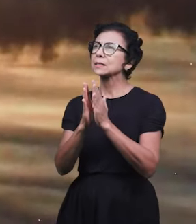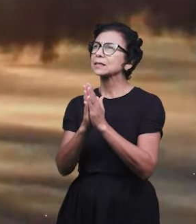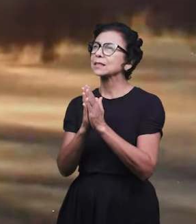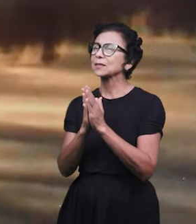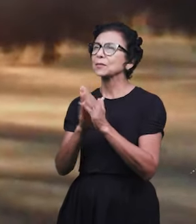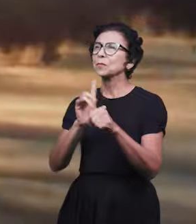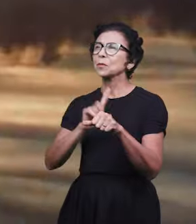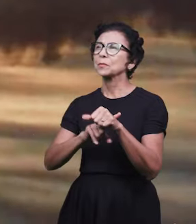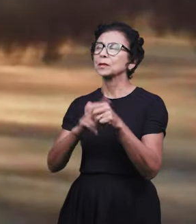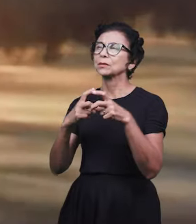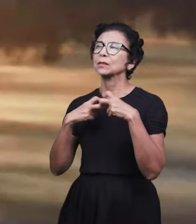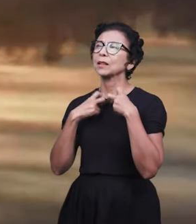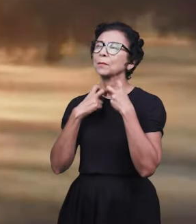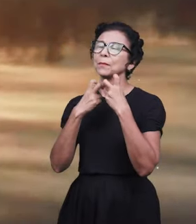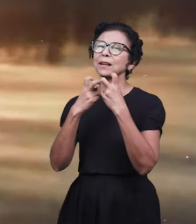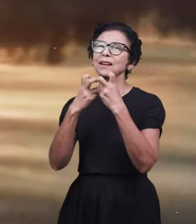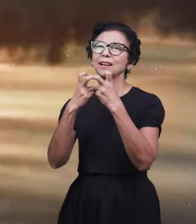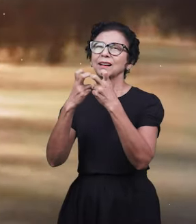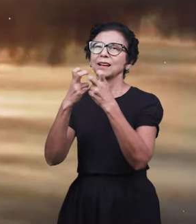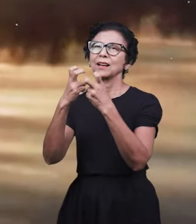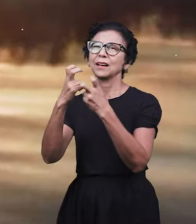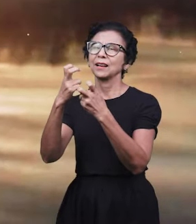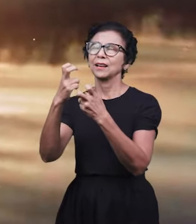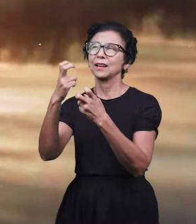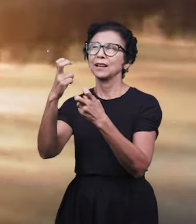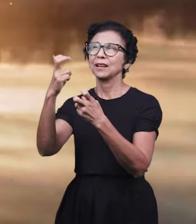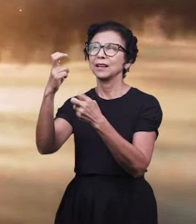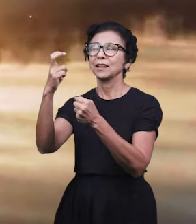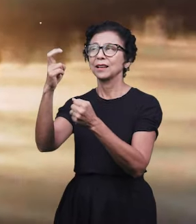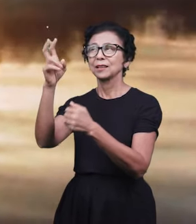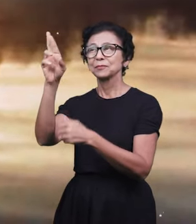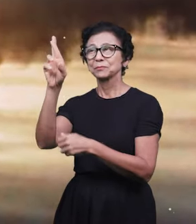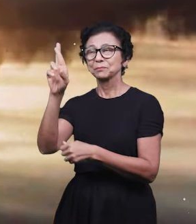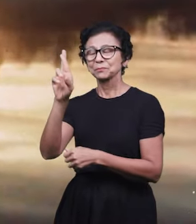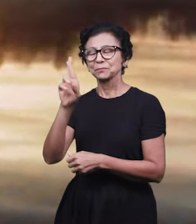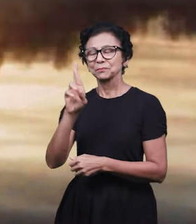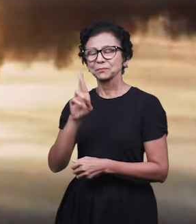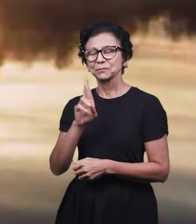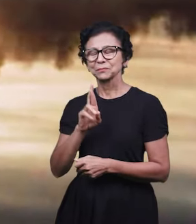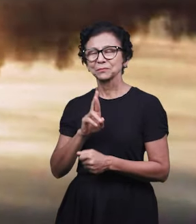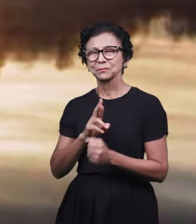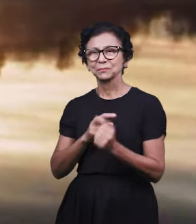A minha voz quando a ti